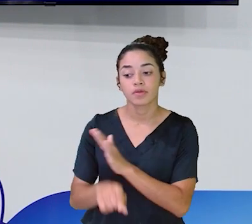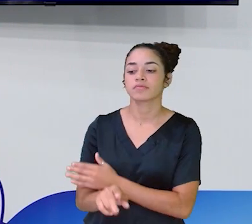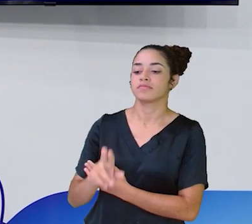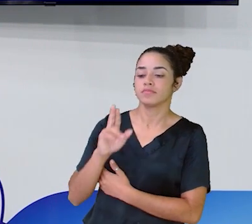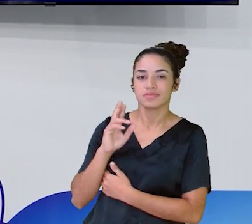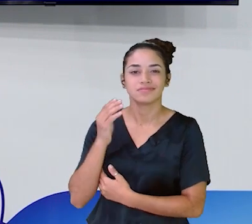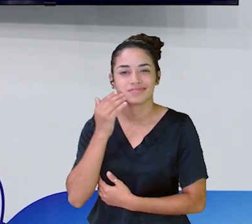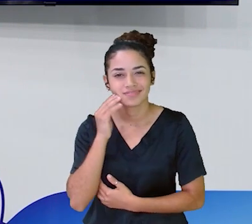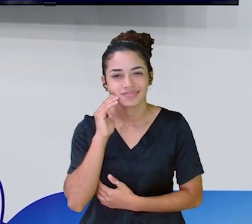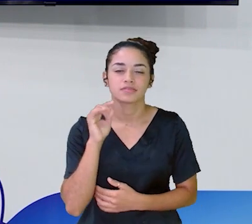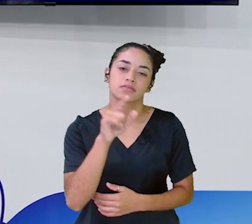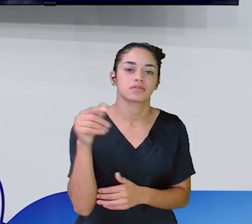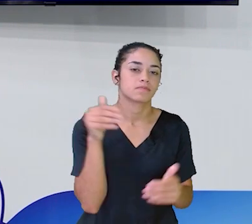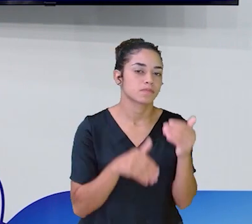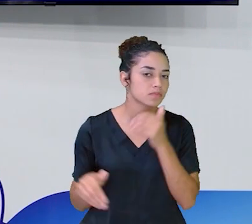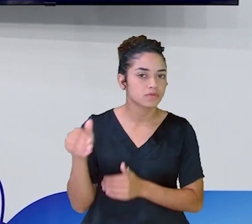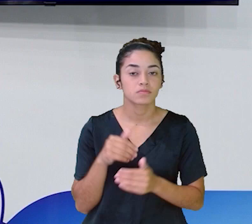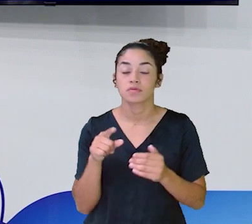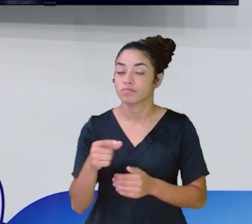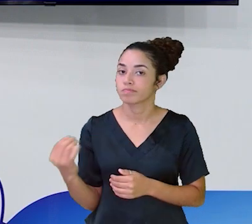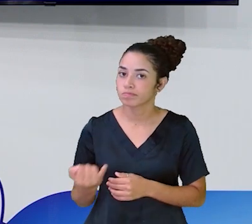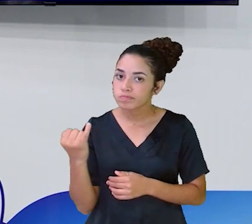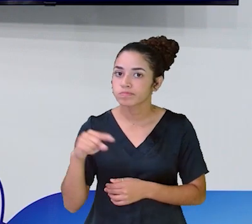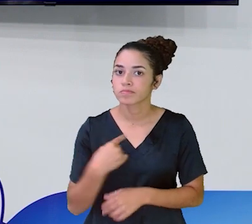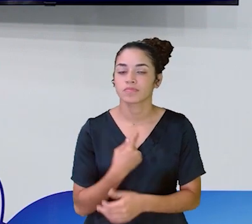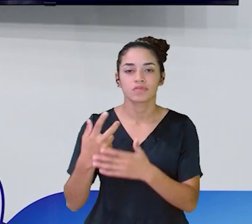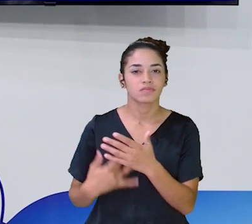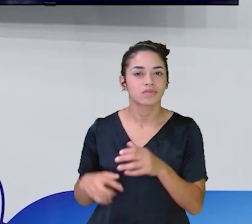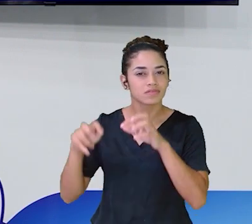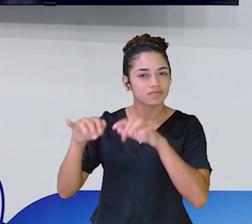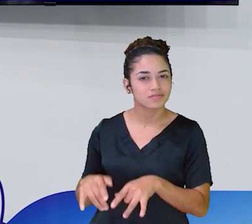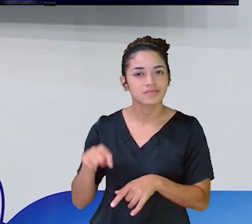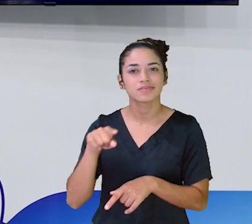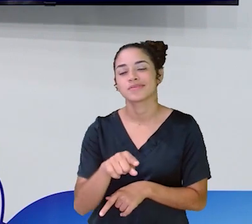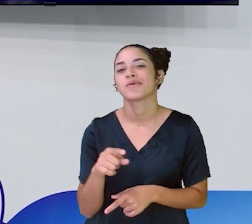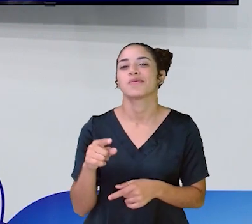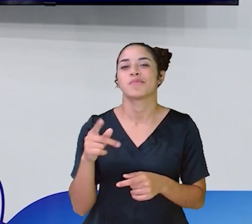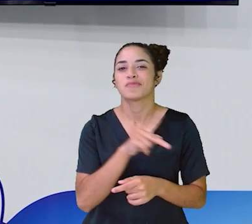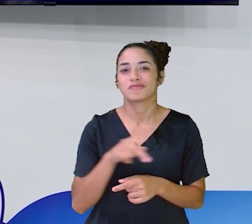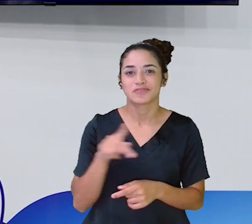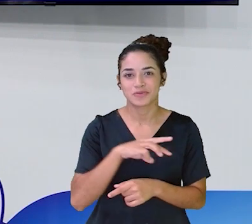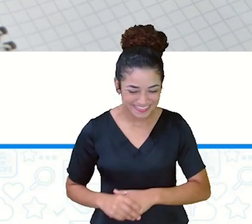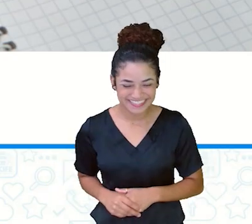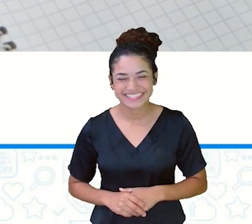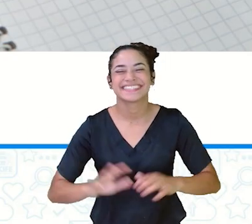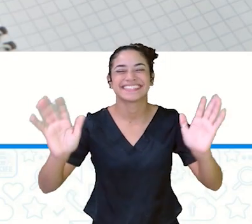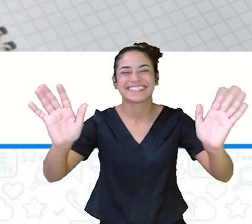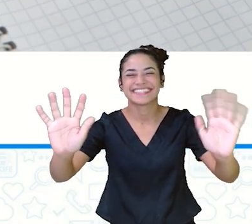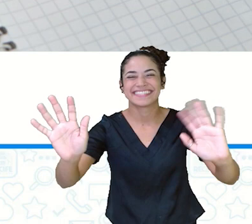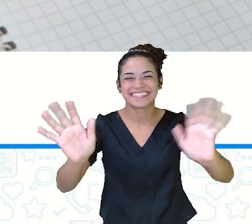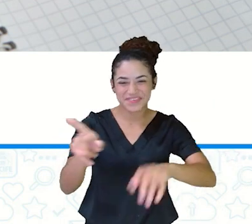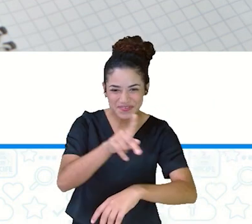sua participação é importante. No nosso chat de hoje está a professora Márcia. Vamos dar um olá para a professora?